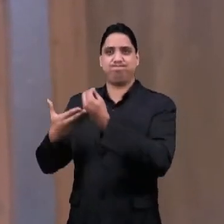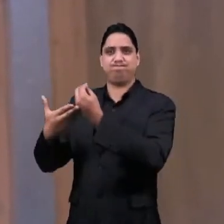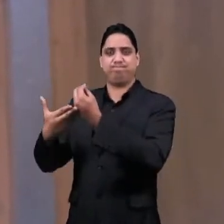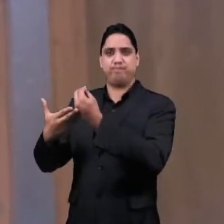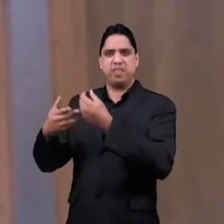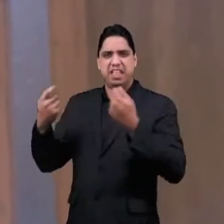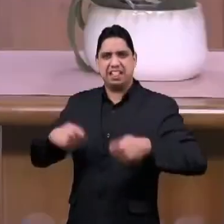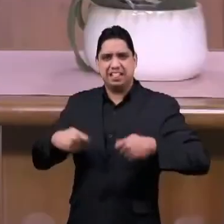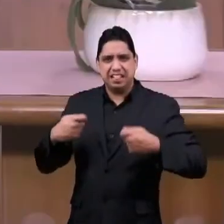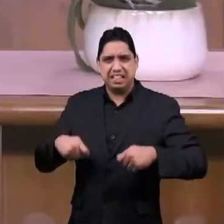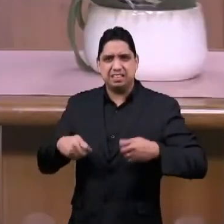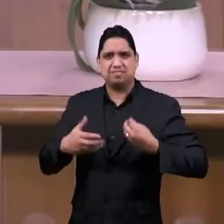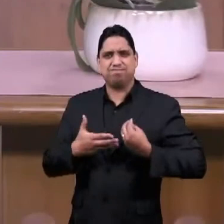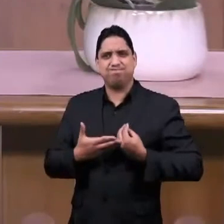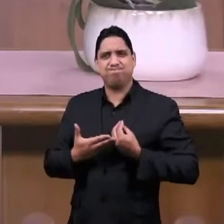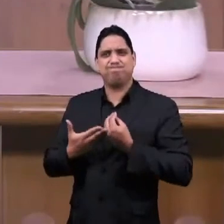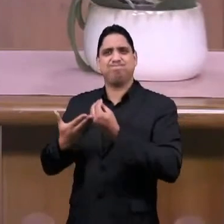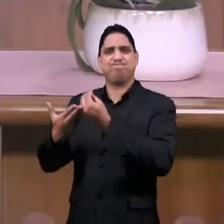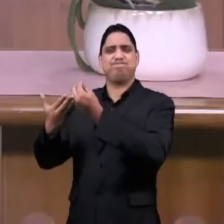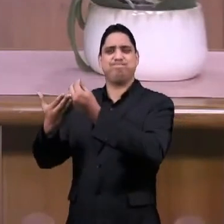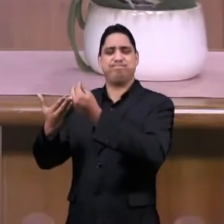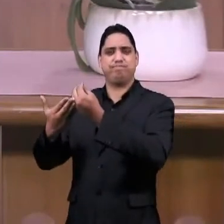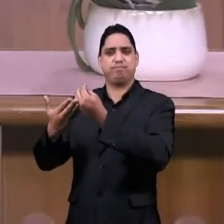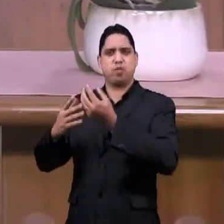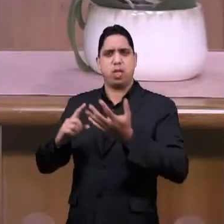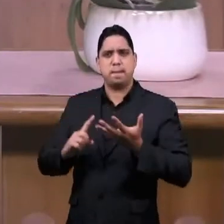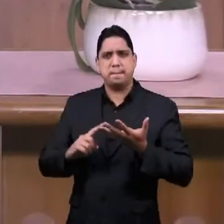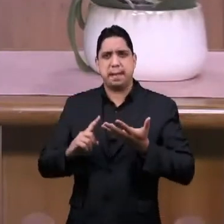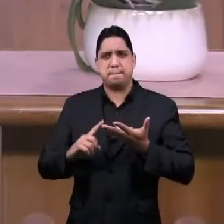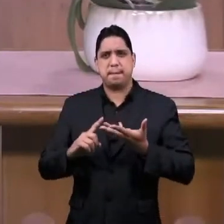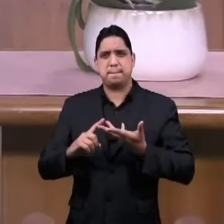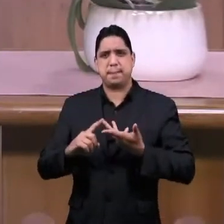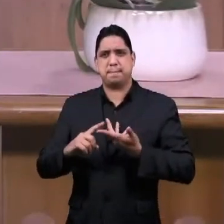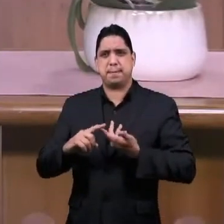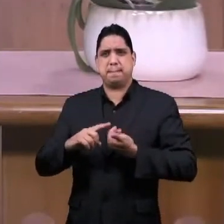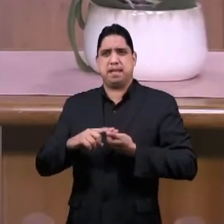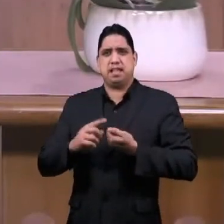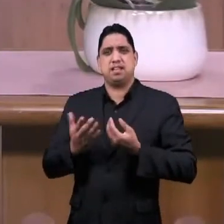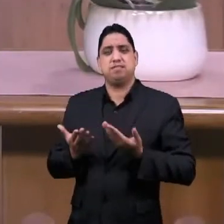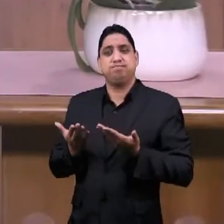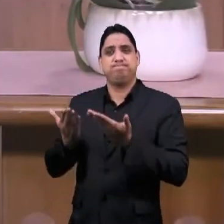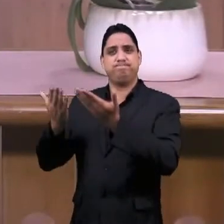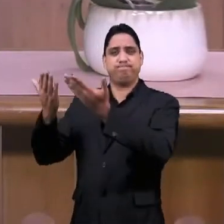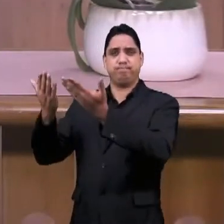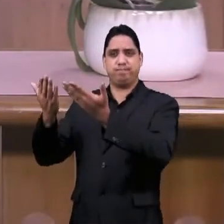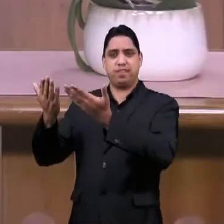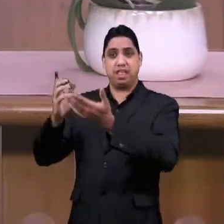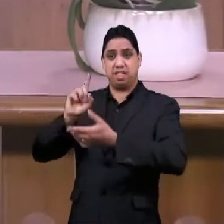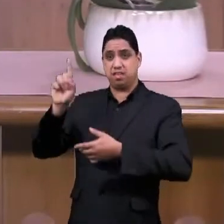ao Senhor. E o Senhor, Ele está pronto para